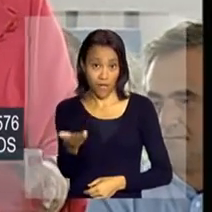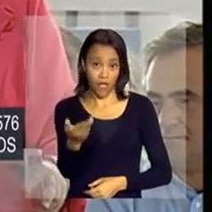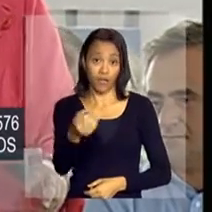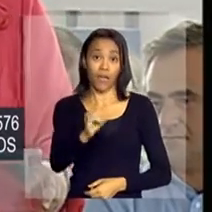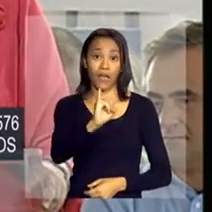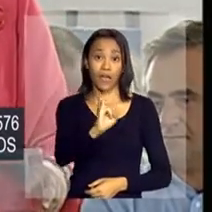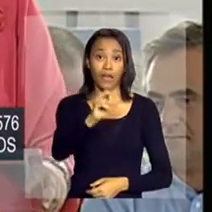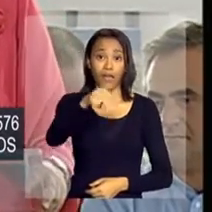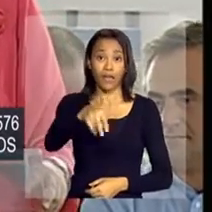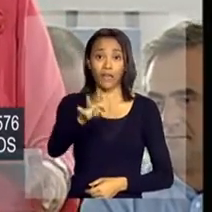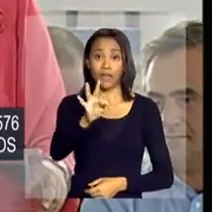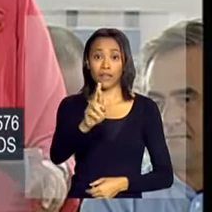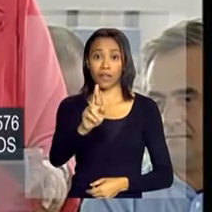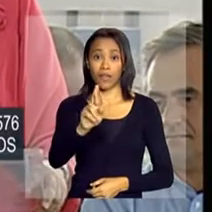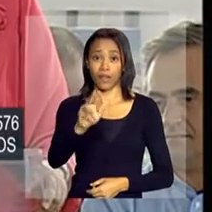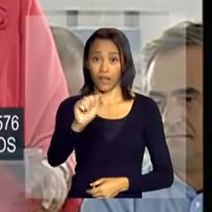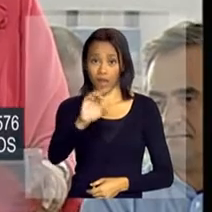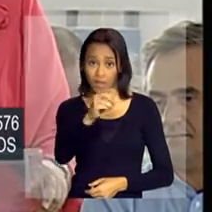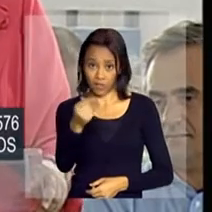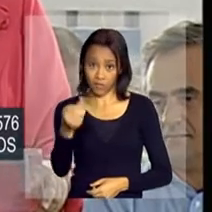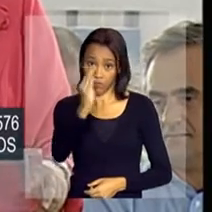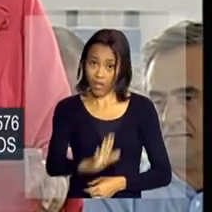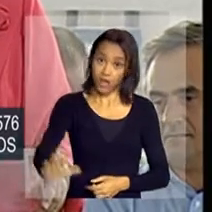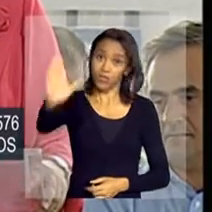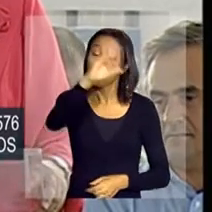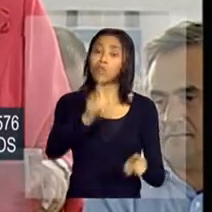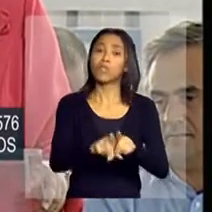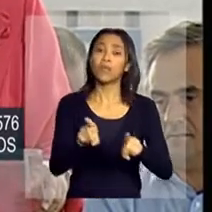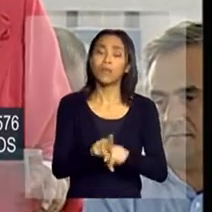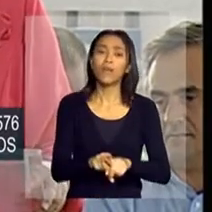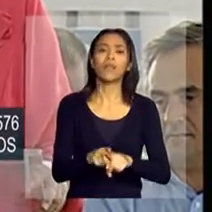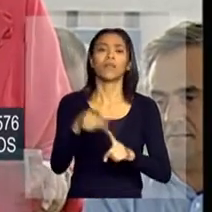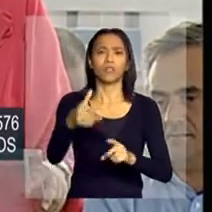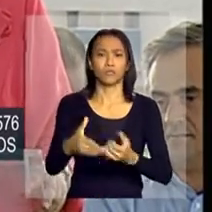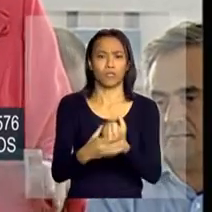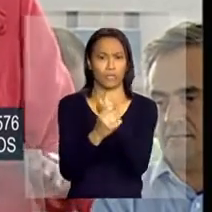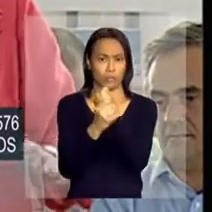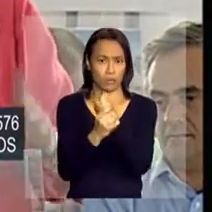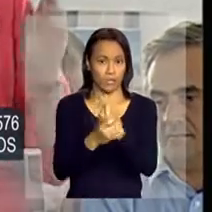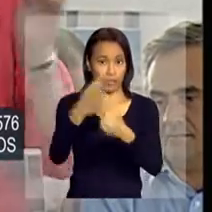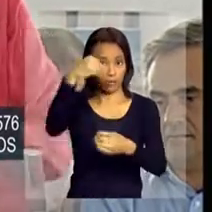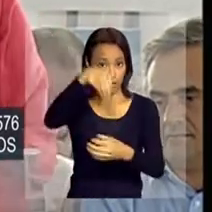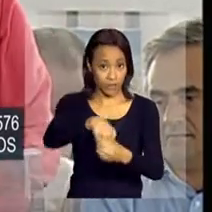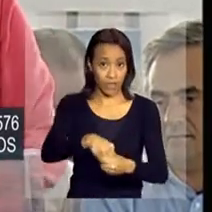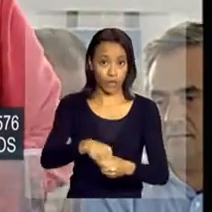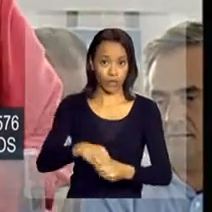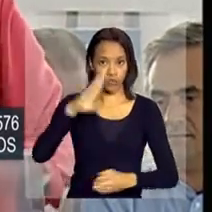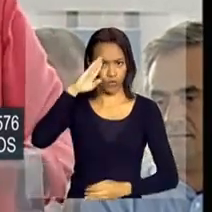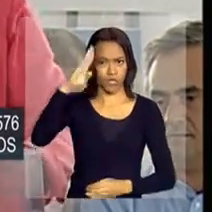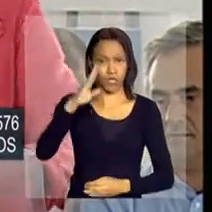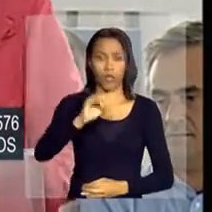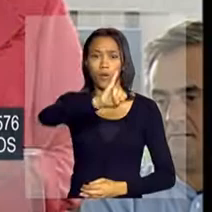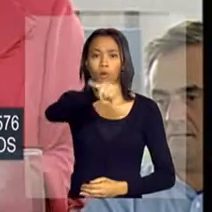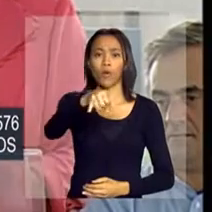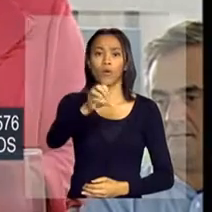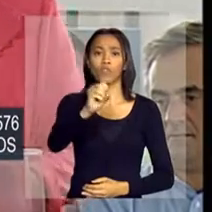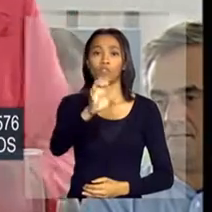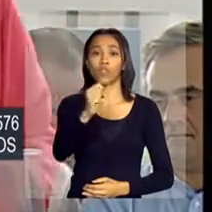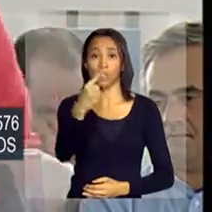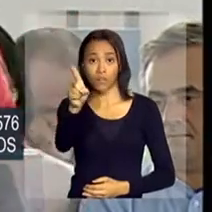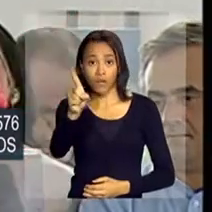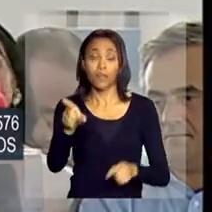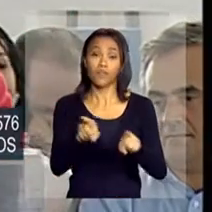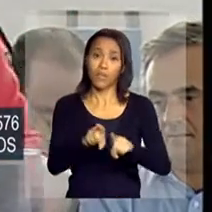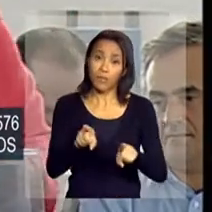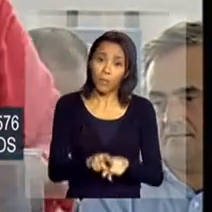Nacional, o ministro do Gabinete de Segurança Institucional, general José Elito, a